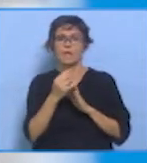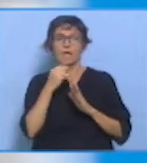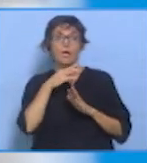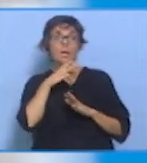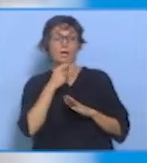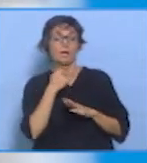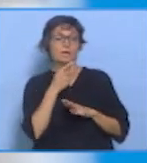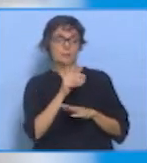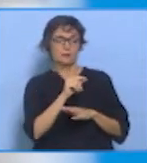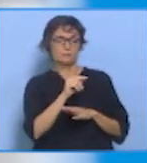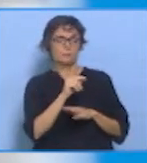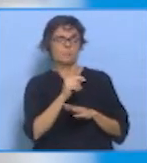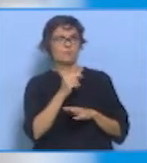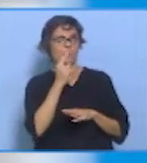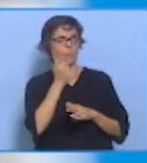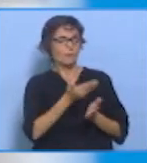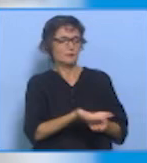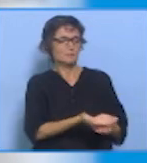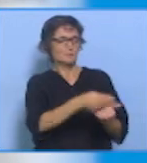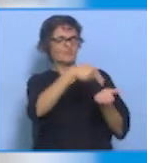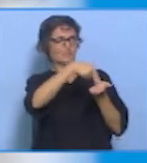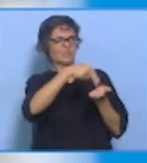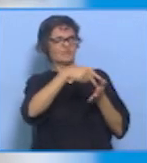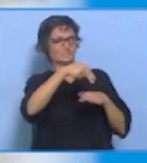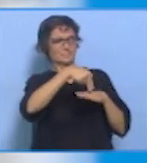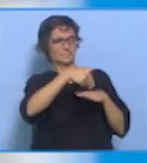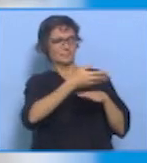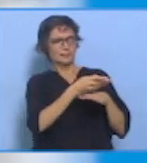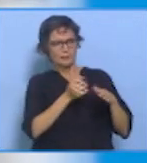Levanta-te e segue o teu caminho. A tua fé te salvou.